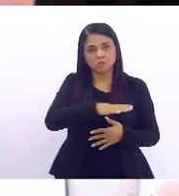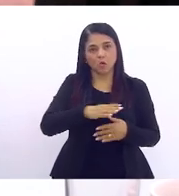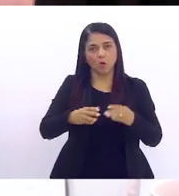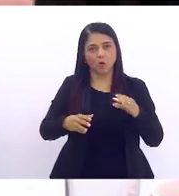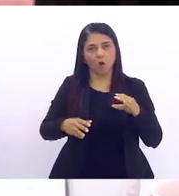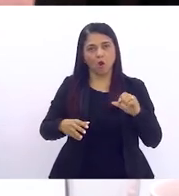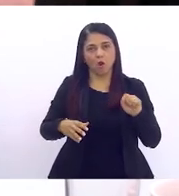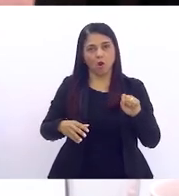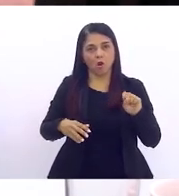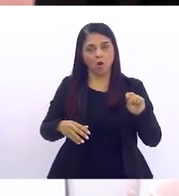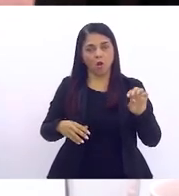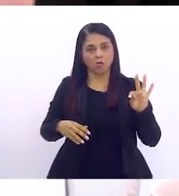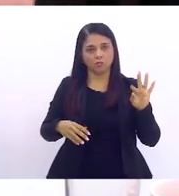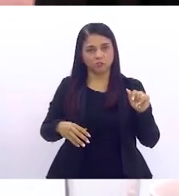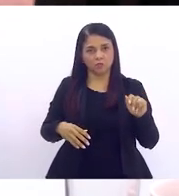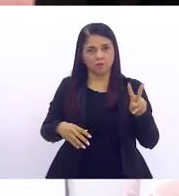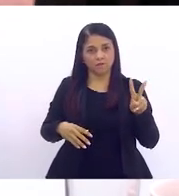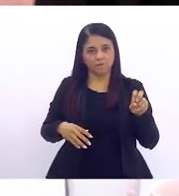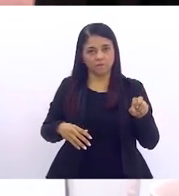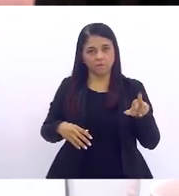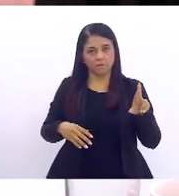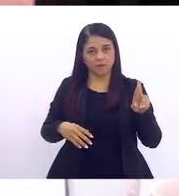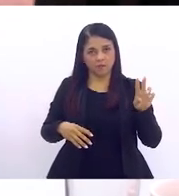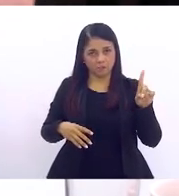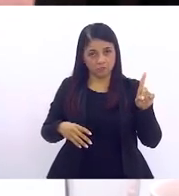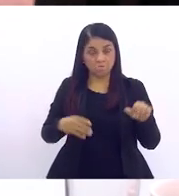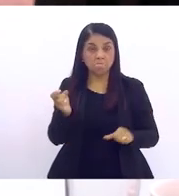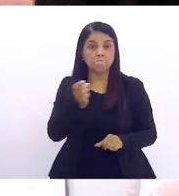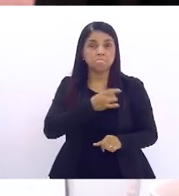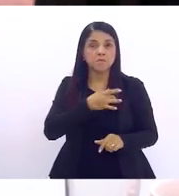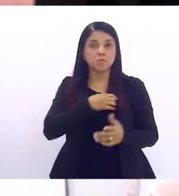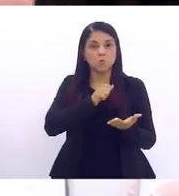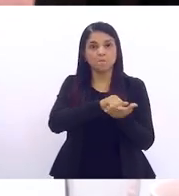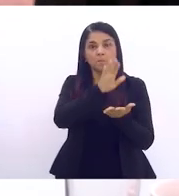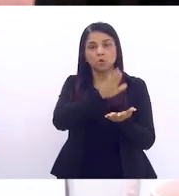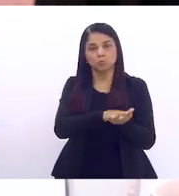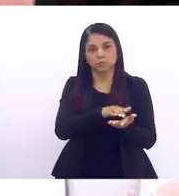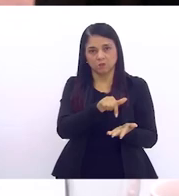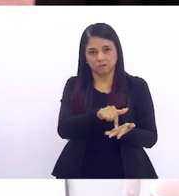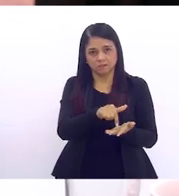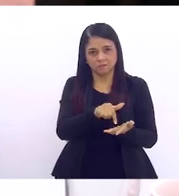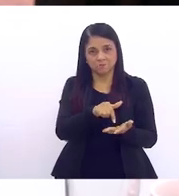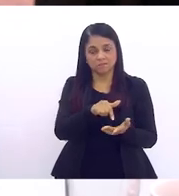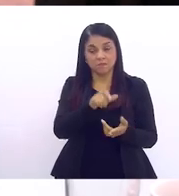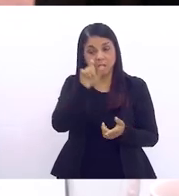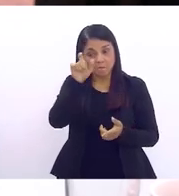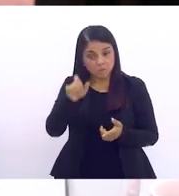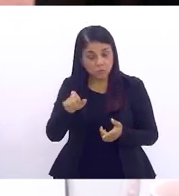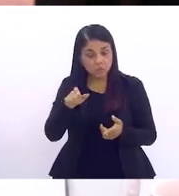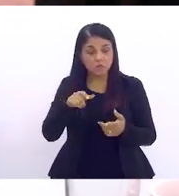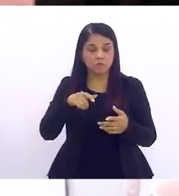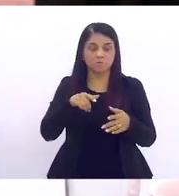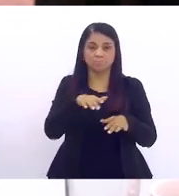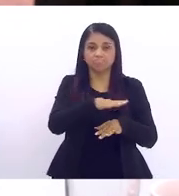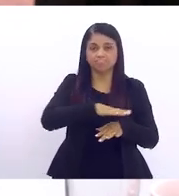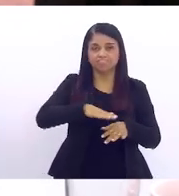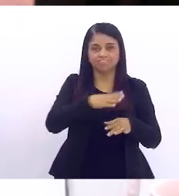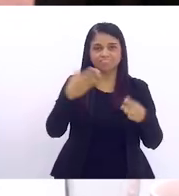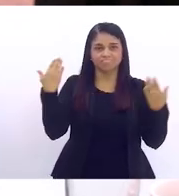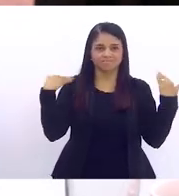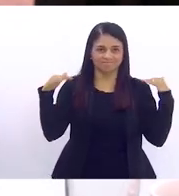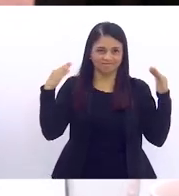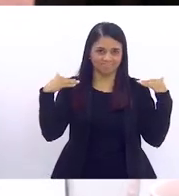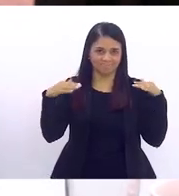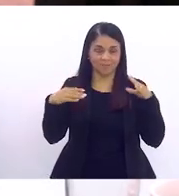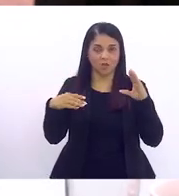Verde com medo de tomar multa a pessoa que vai pra Costa Verde ela quer se divertir ela não quer ter o transtorno